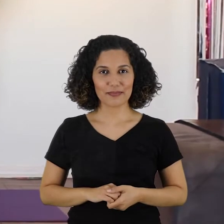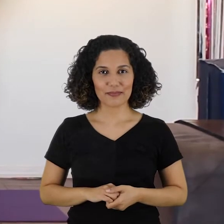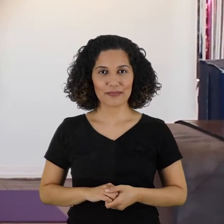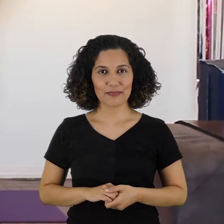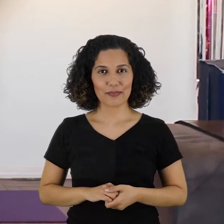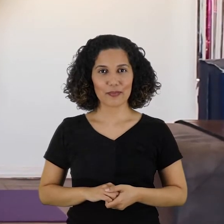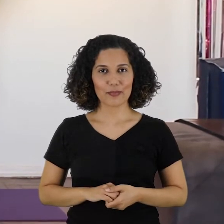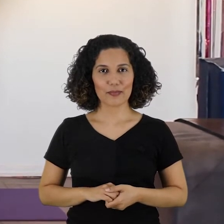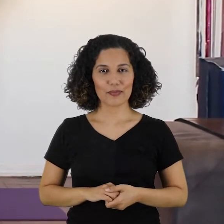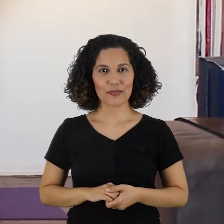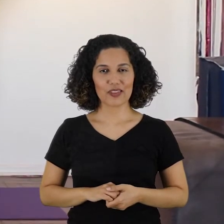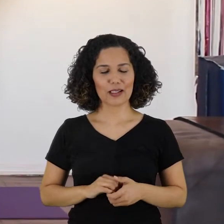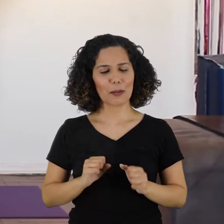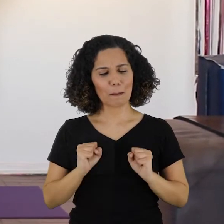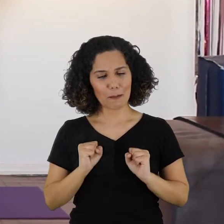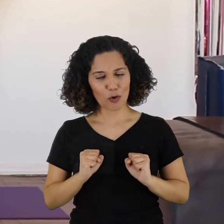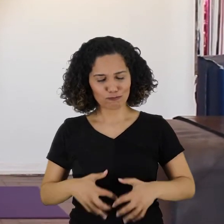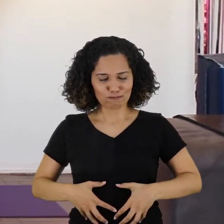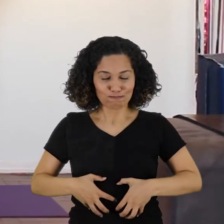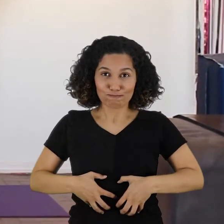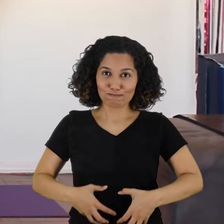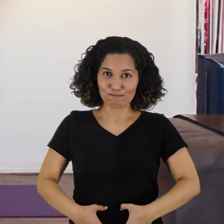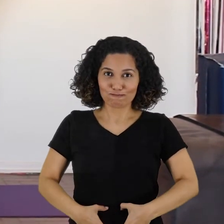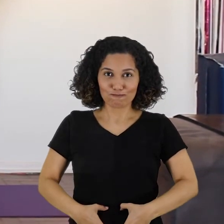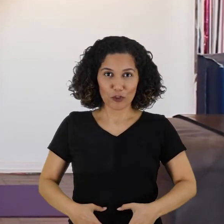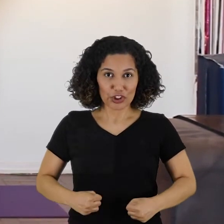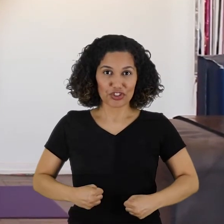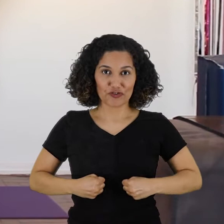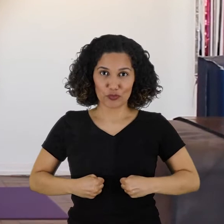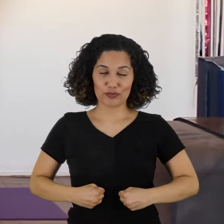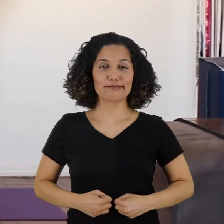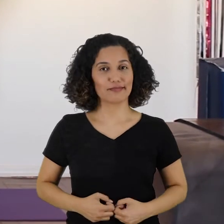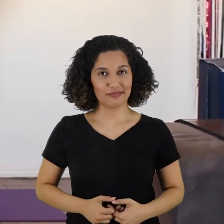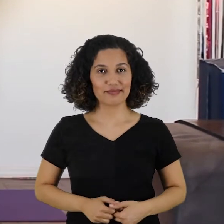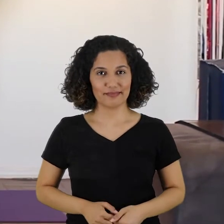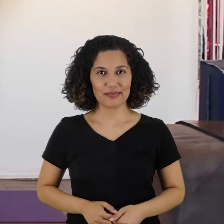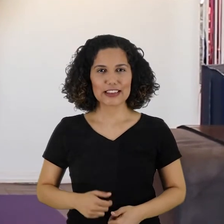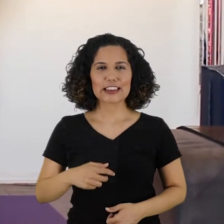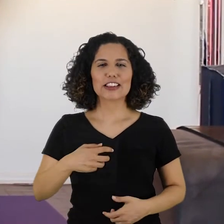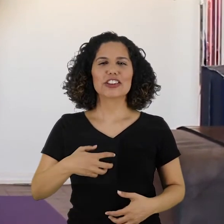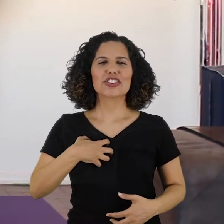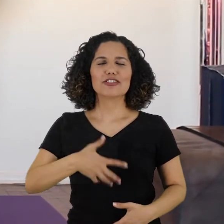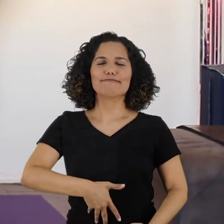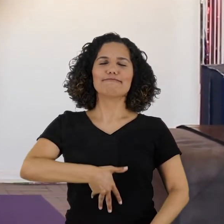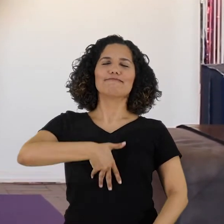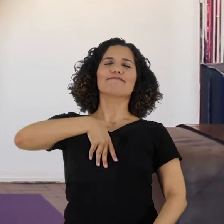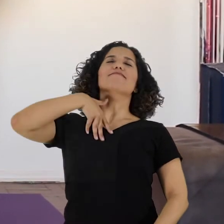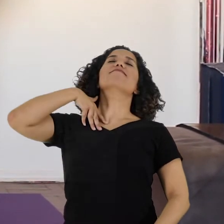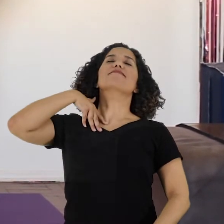O quadril tá encaixado, o abdômen tá ativo. Sente como se estivesse